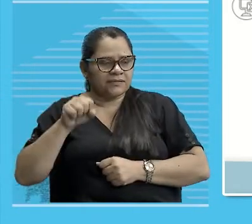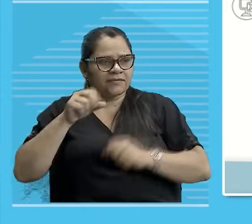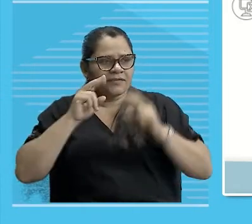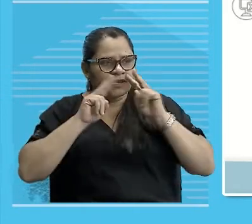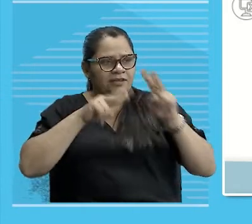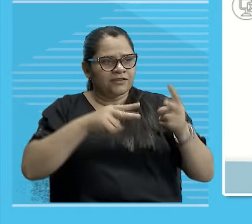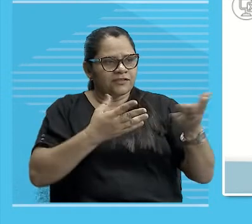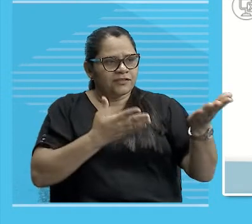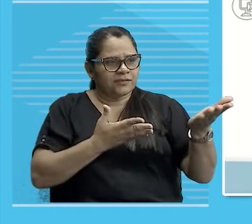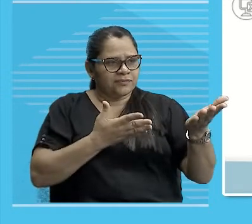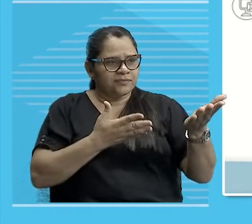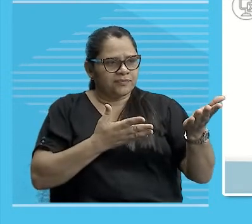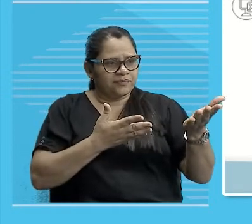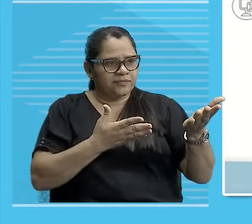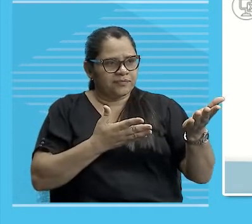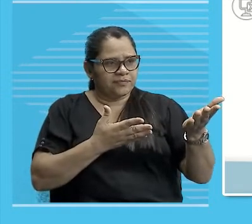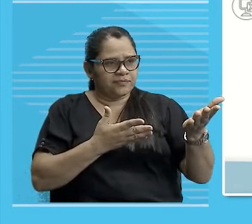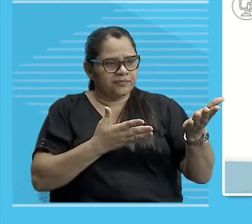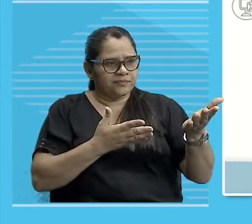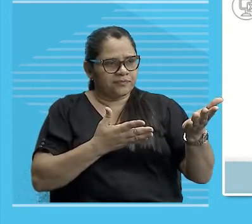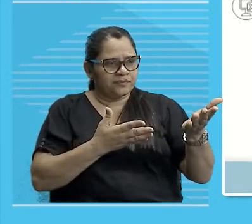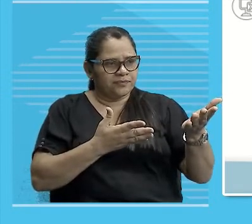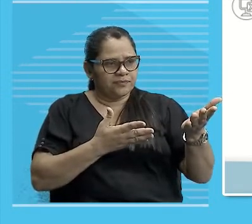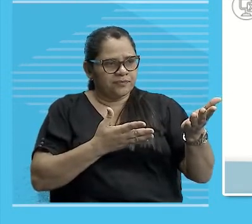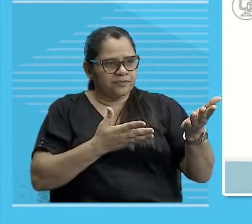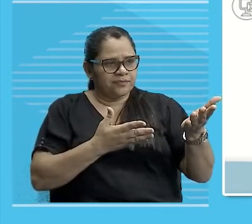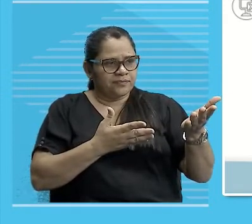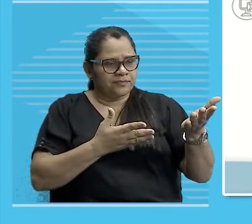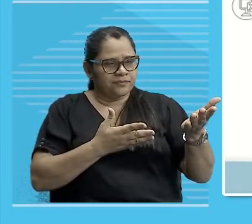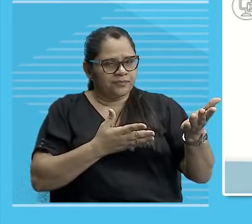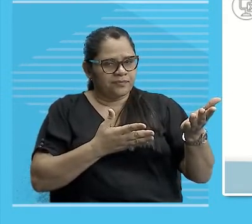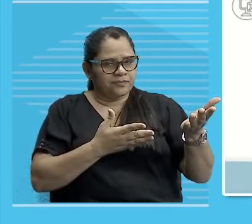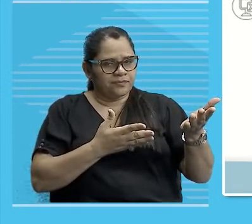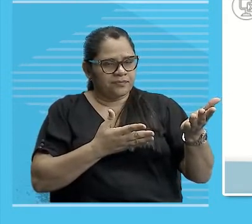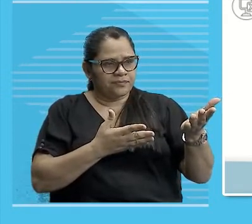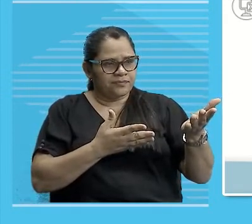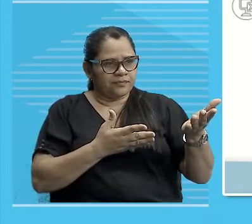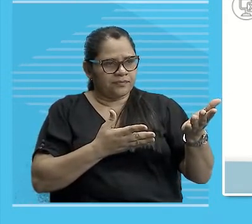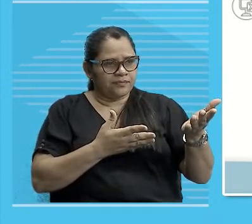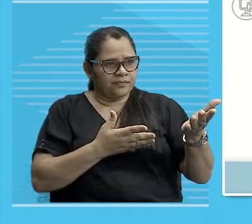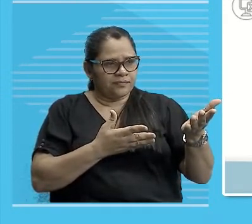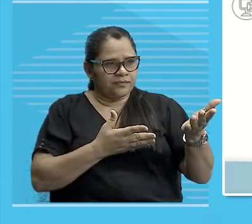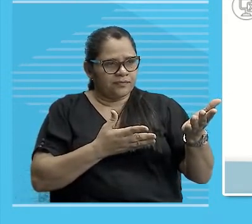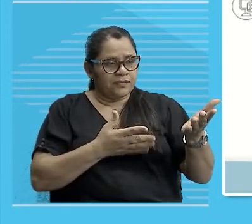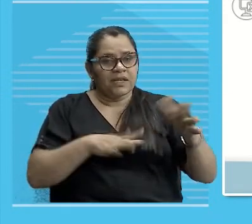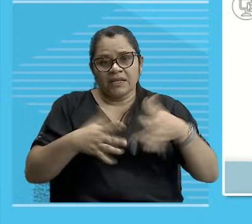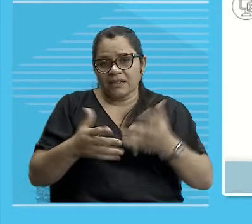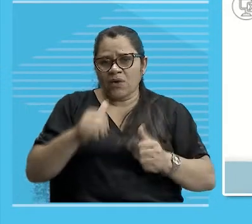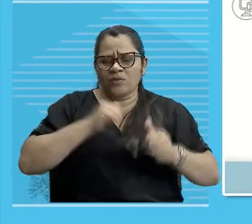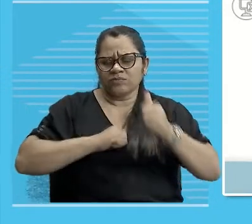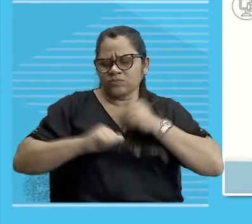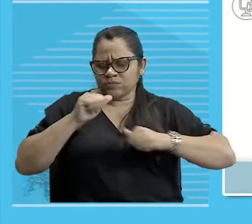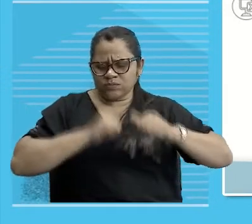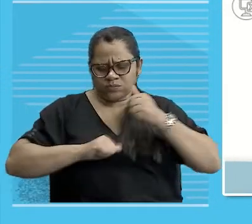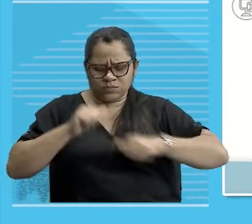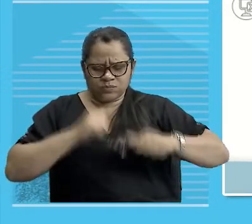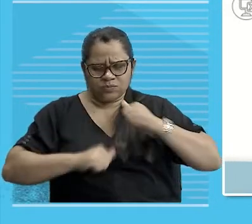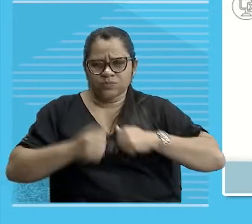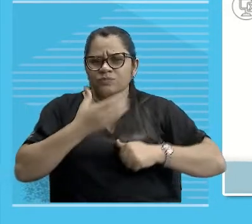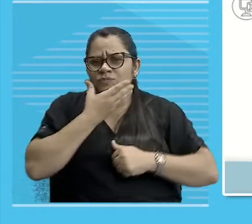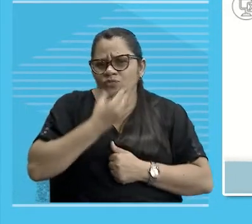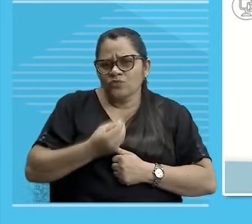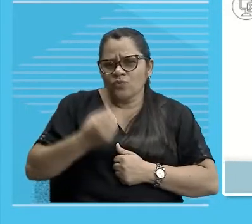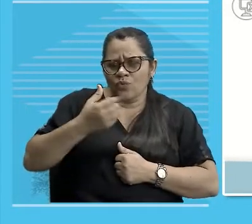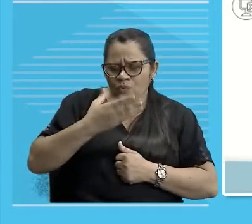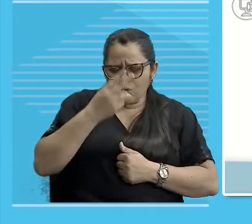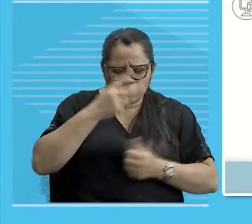mas rapaz. Ora, mas rapaz. Tamanha é a ansiedade dele, ele nem conseguiu ler